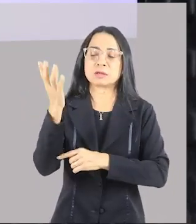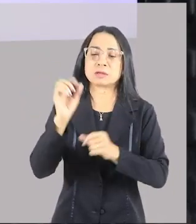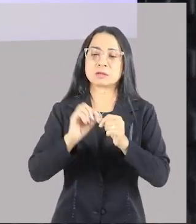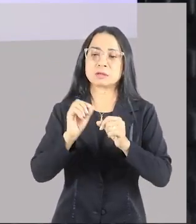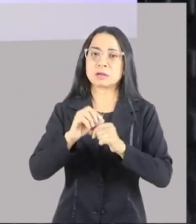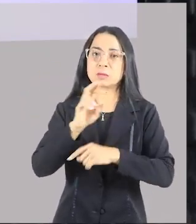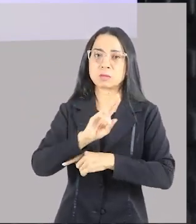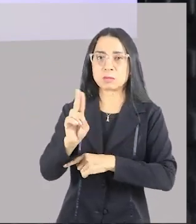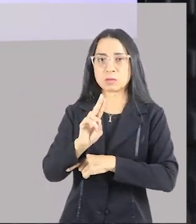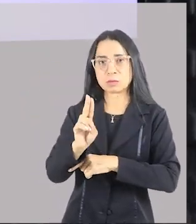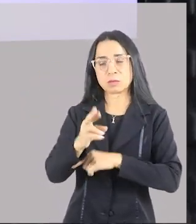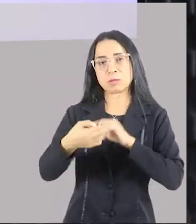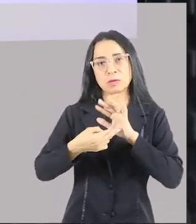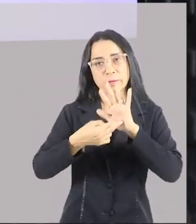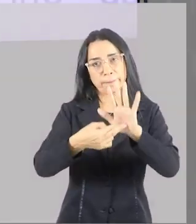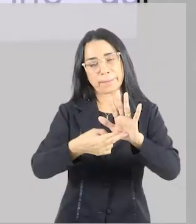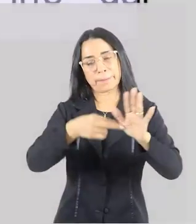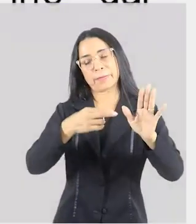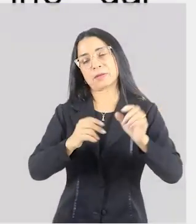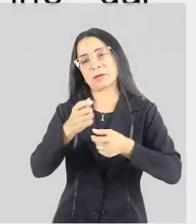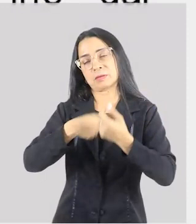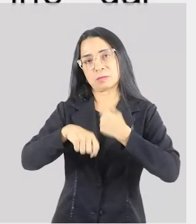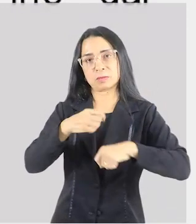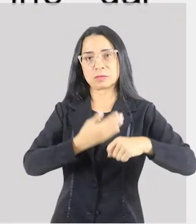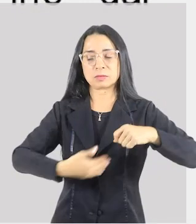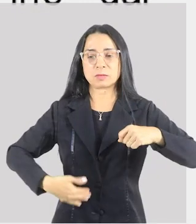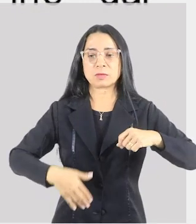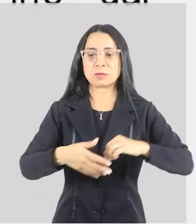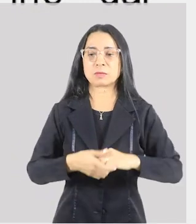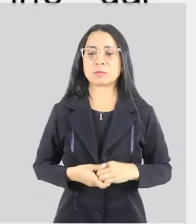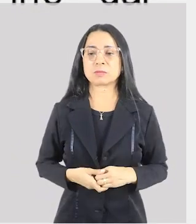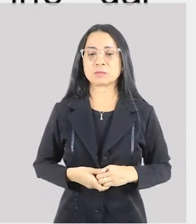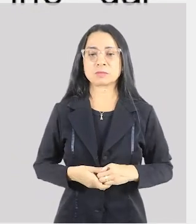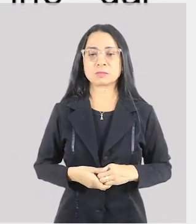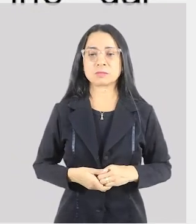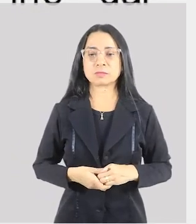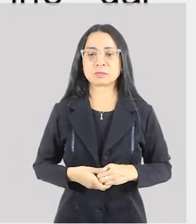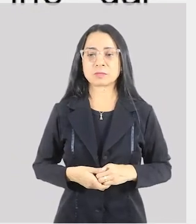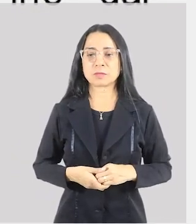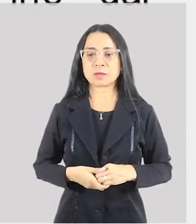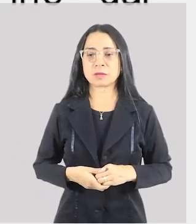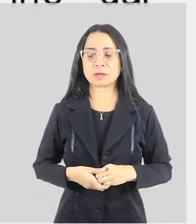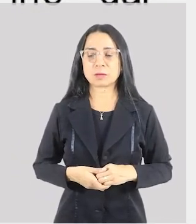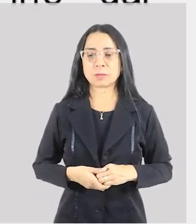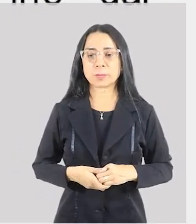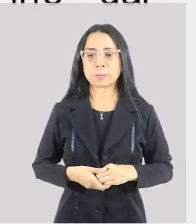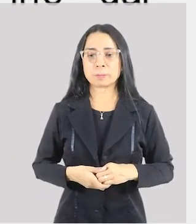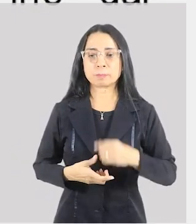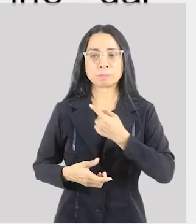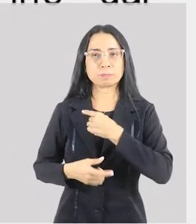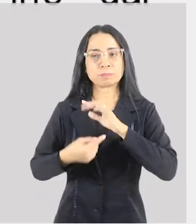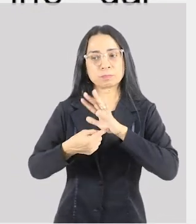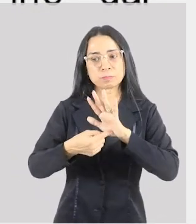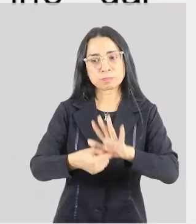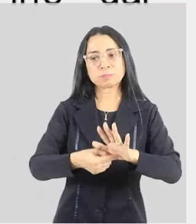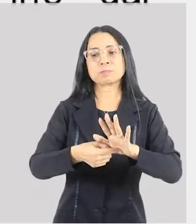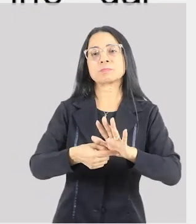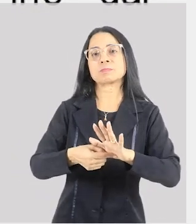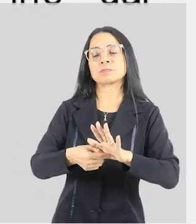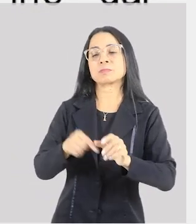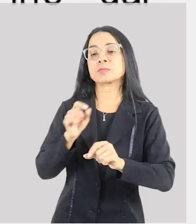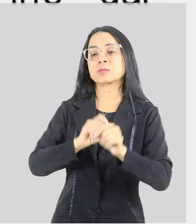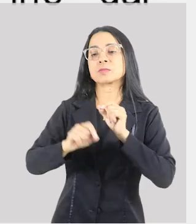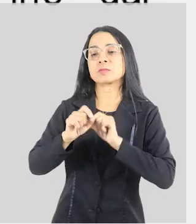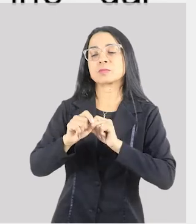administração pública, no exercício das prerrogativas públicas, manifestada mediante providências